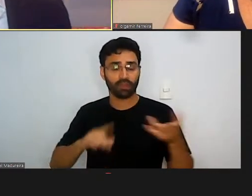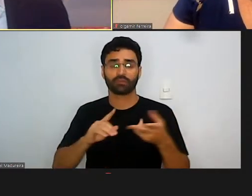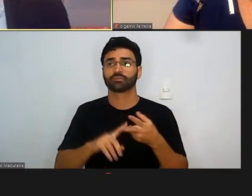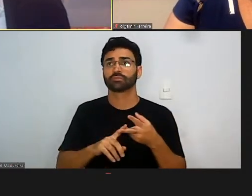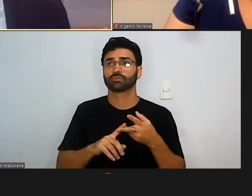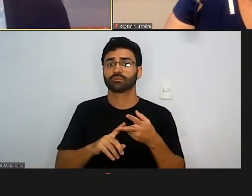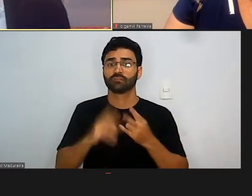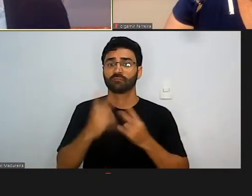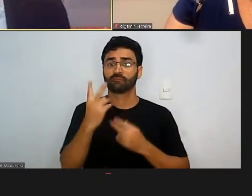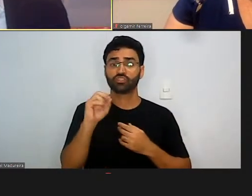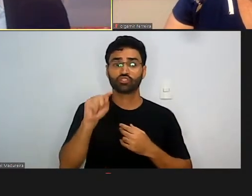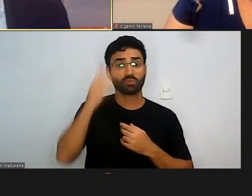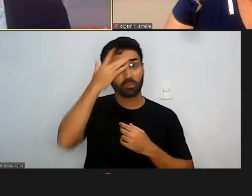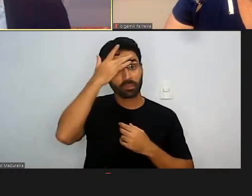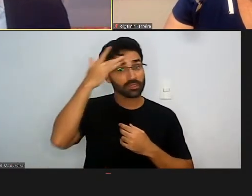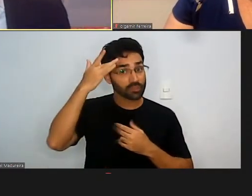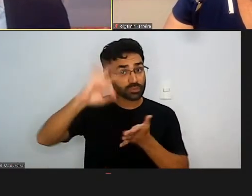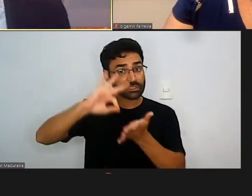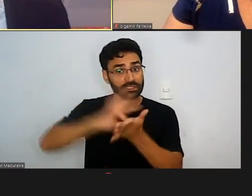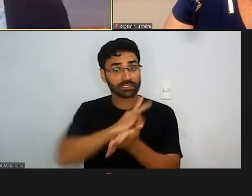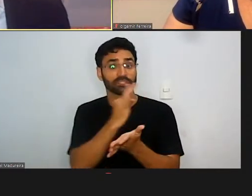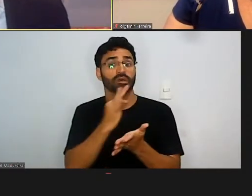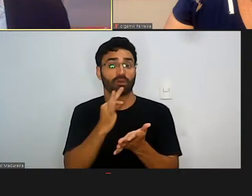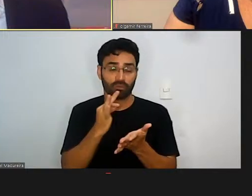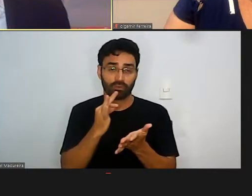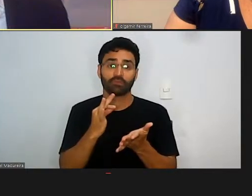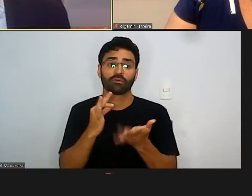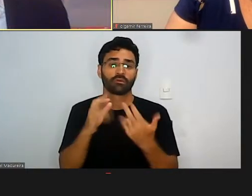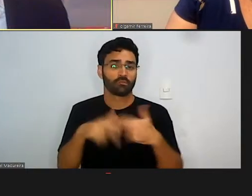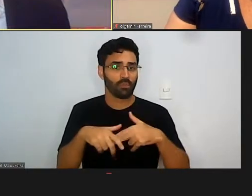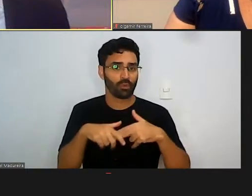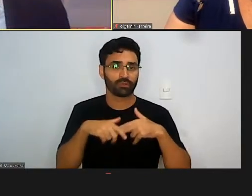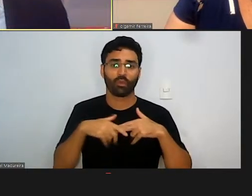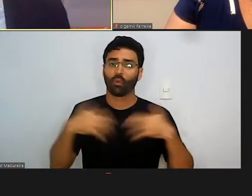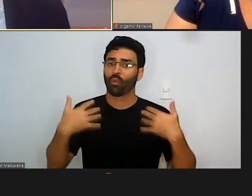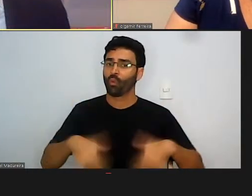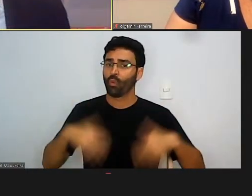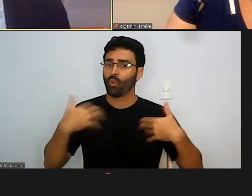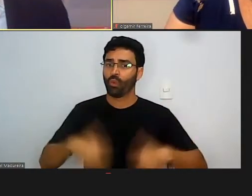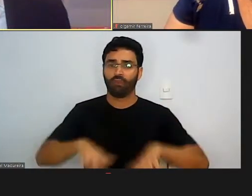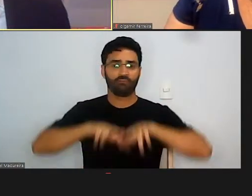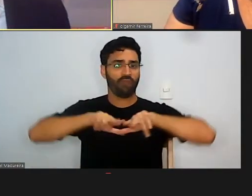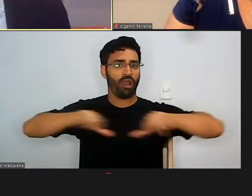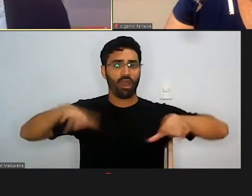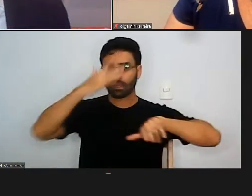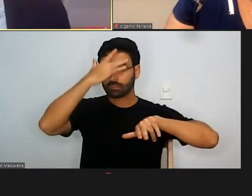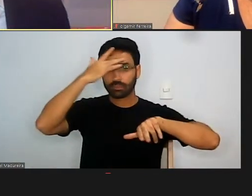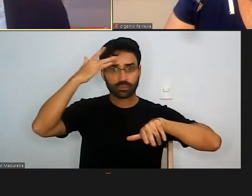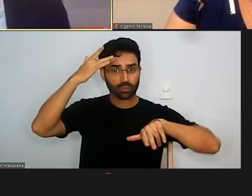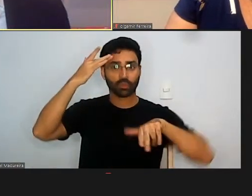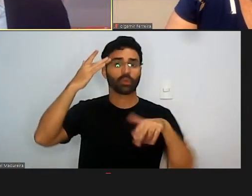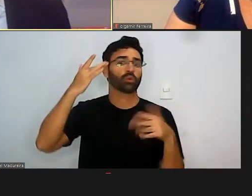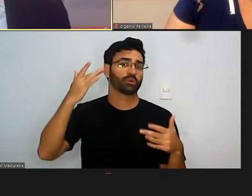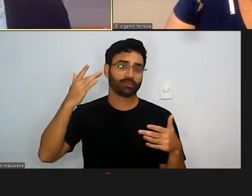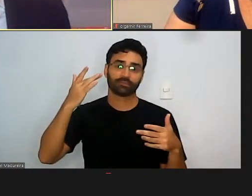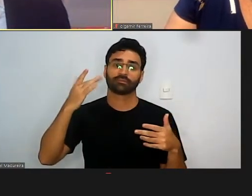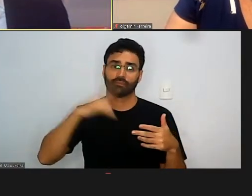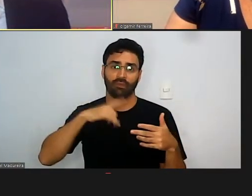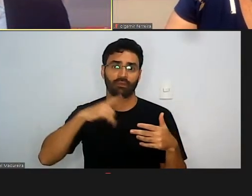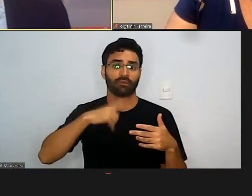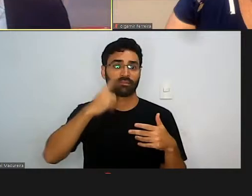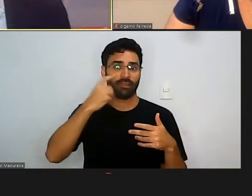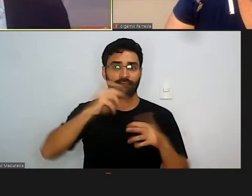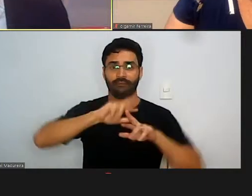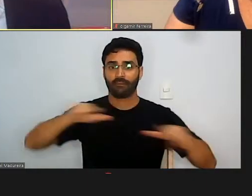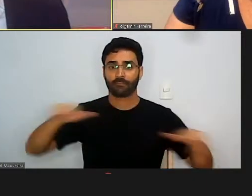20 mil inscritos, é uma mobilização muito grande de pessoas e de interesses, e 5 canais